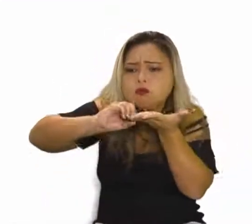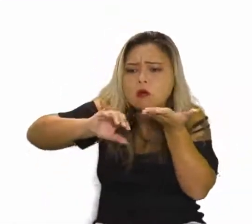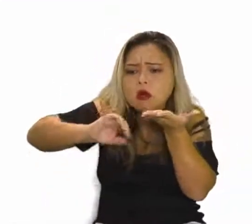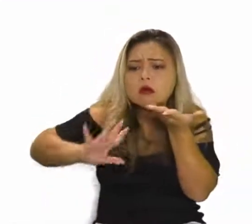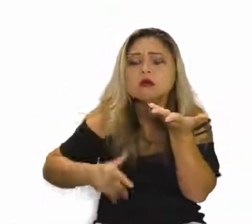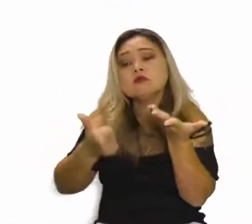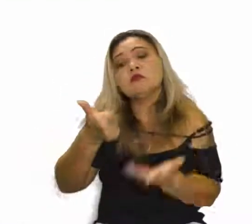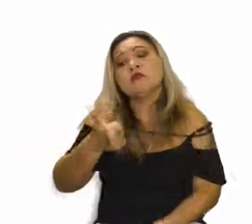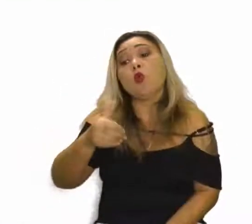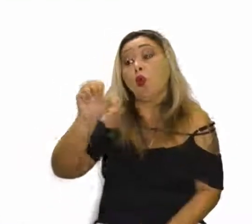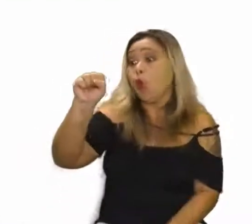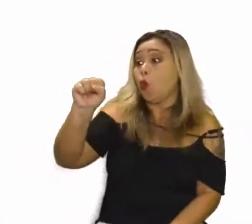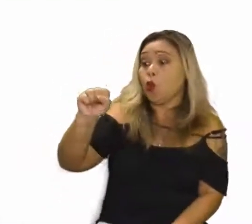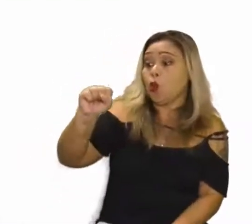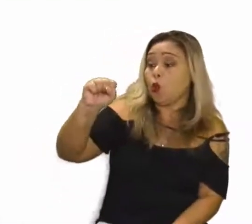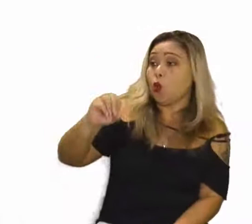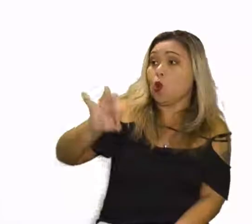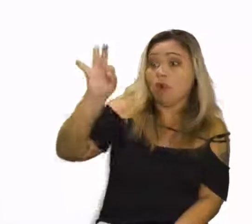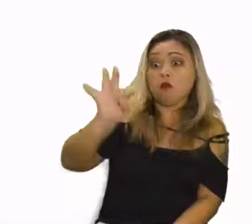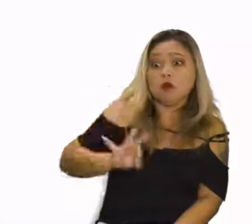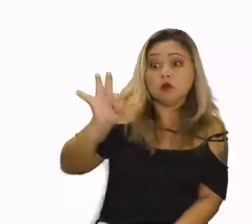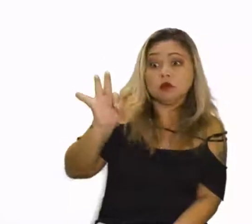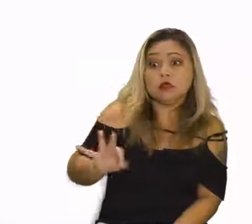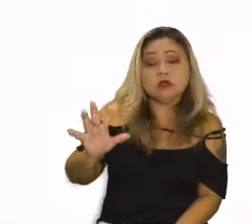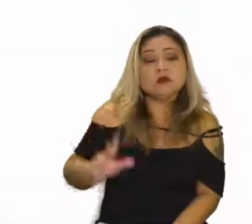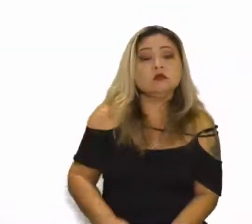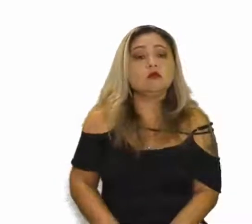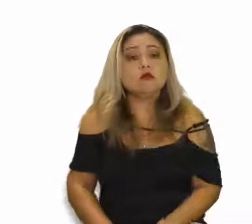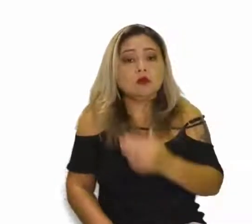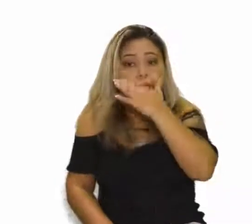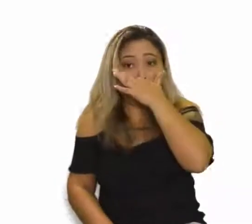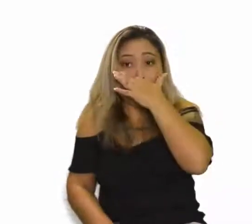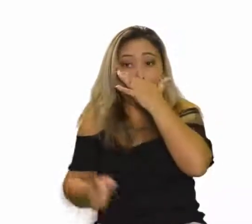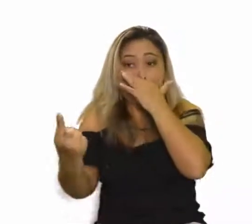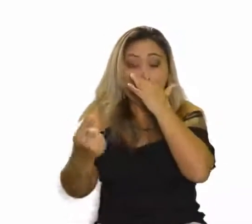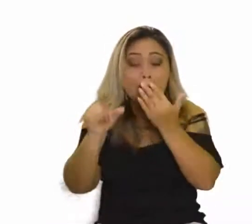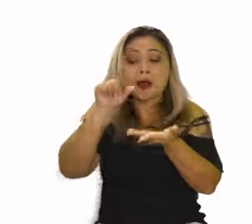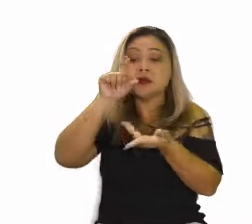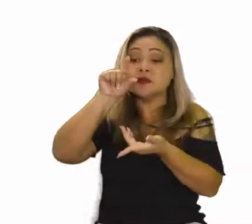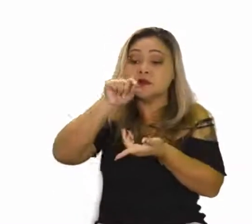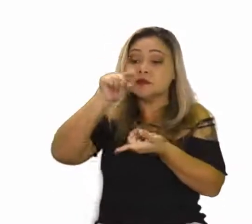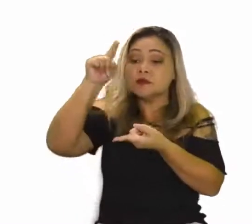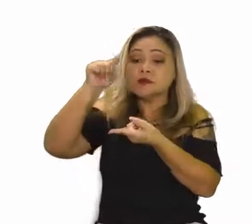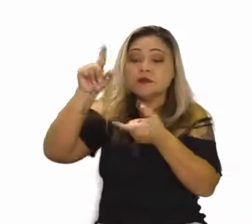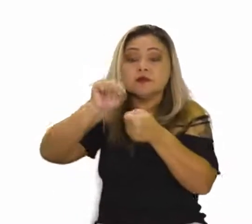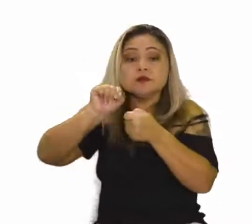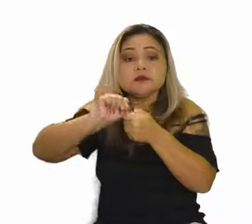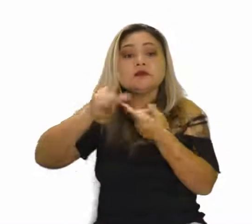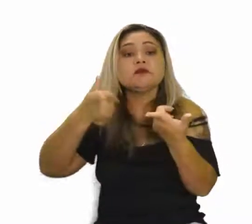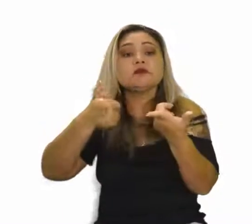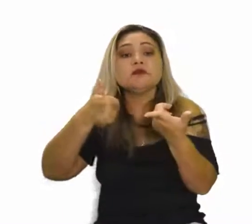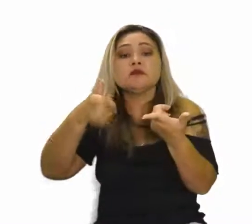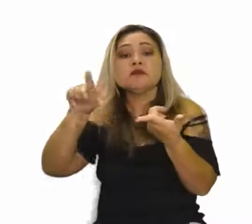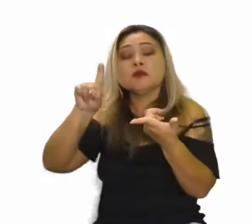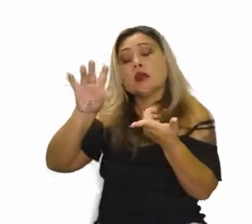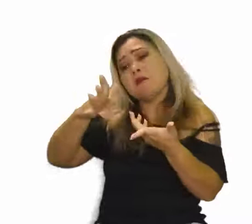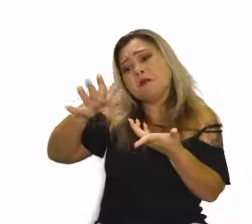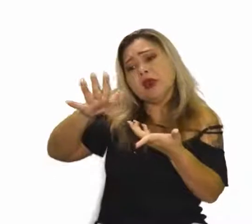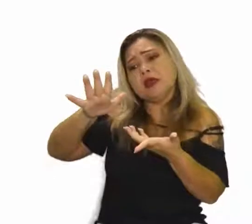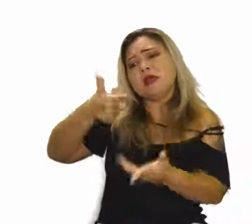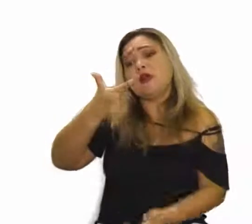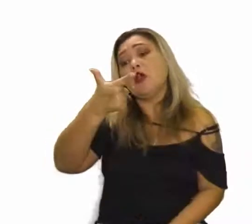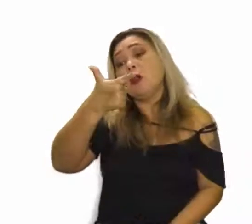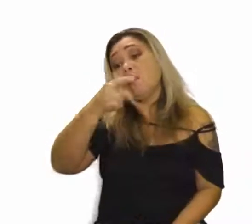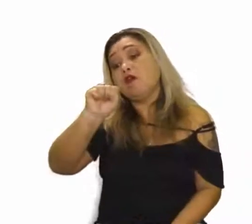um percentual de 8%, tá bom? Uma ave em postura regular põe aí, ó, em